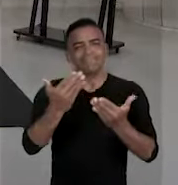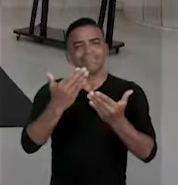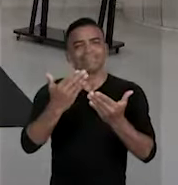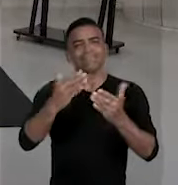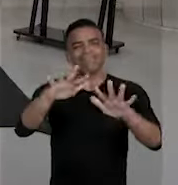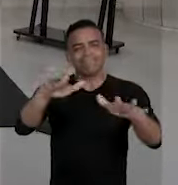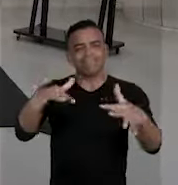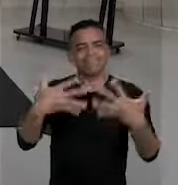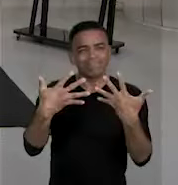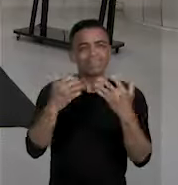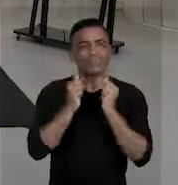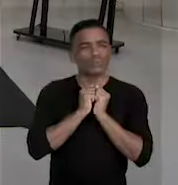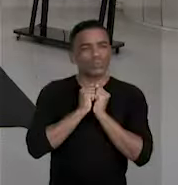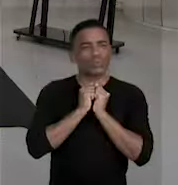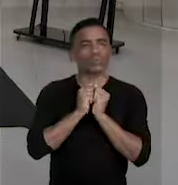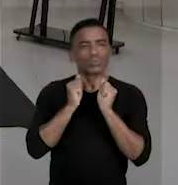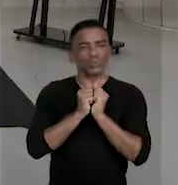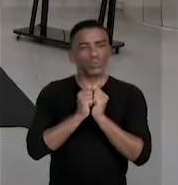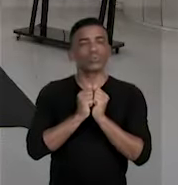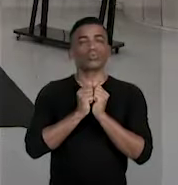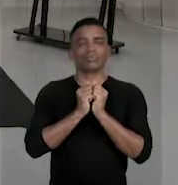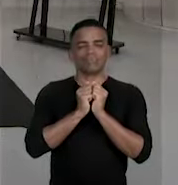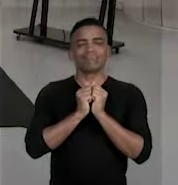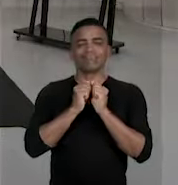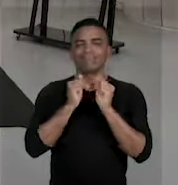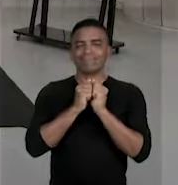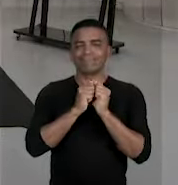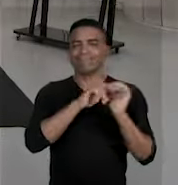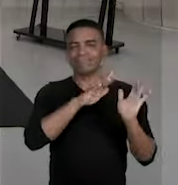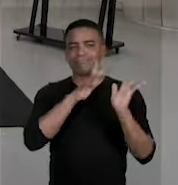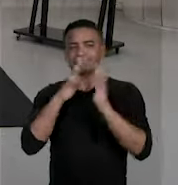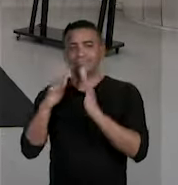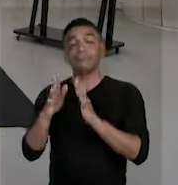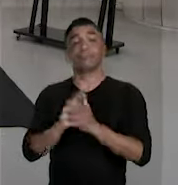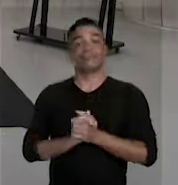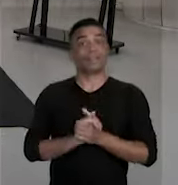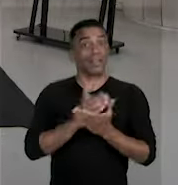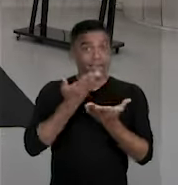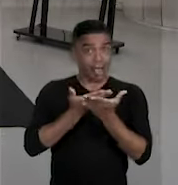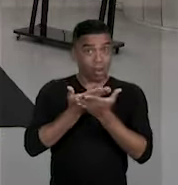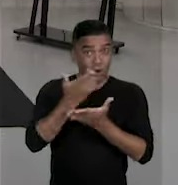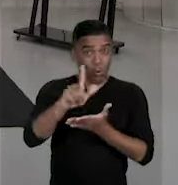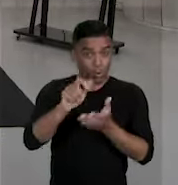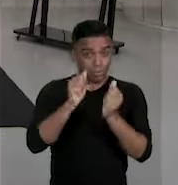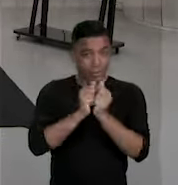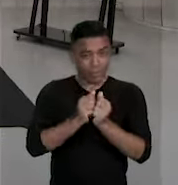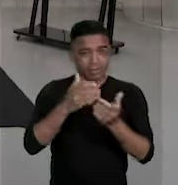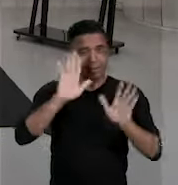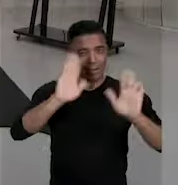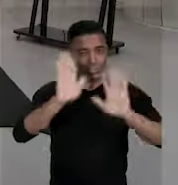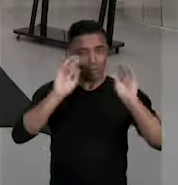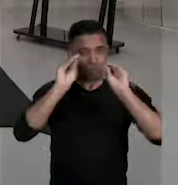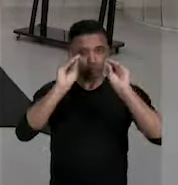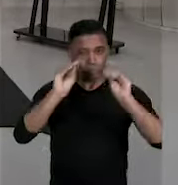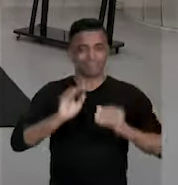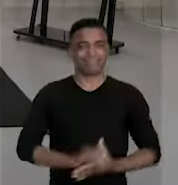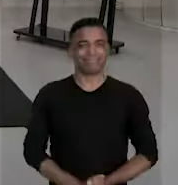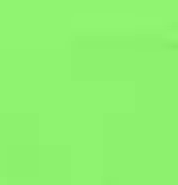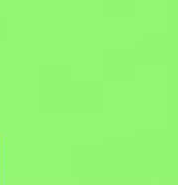pela sua companhia, pela sua audiência. Eu aguardo vocês na nossa próxima aula. Até lá. Tchau, tchau.